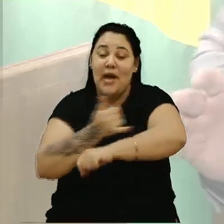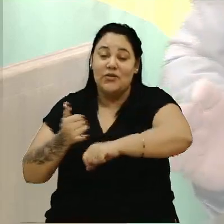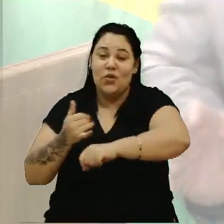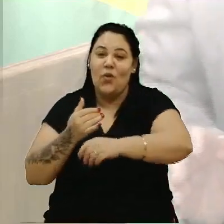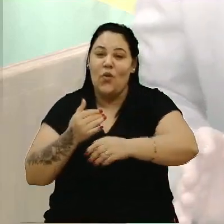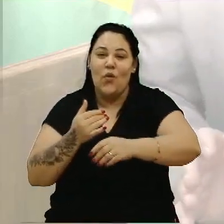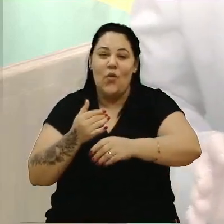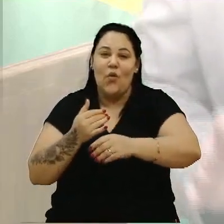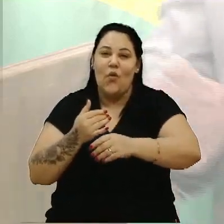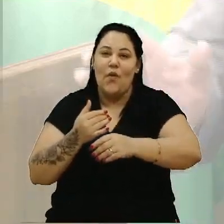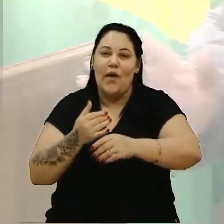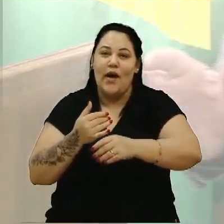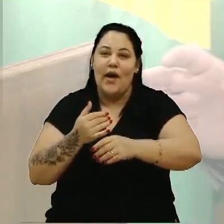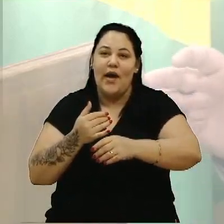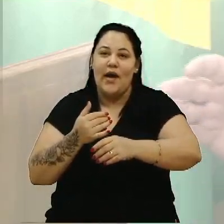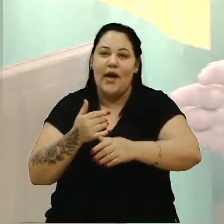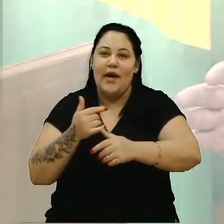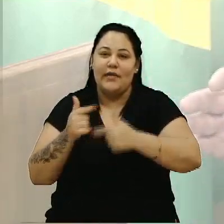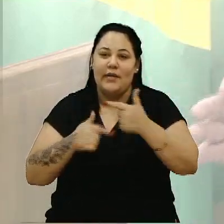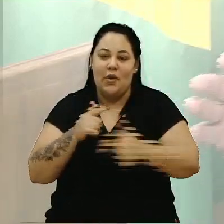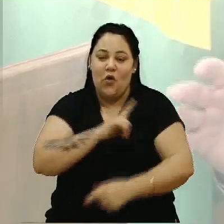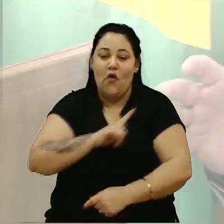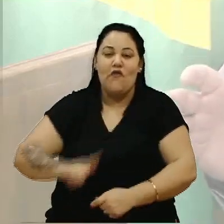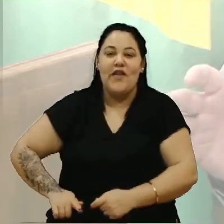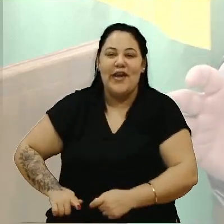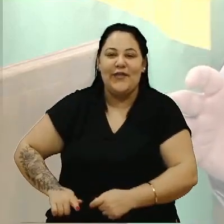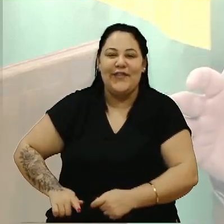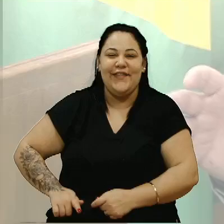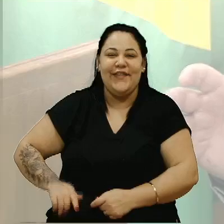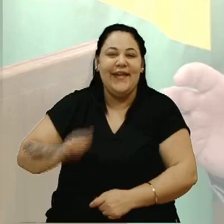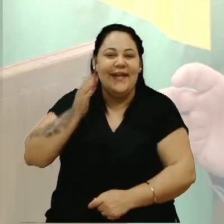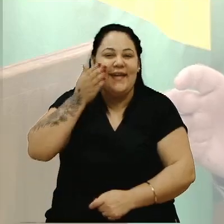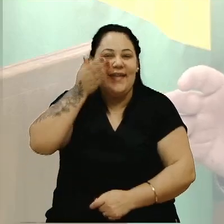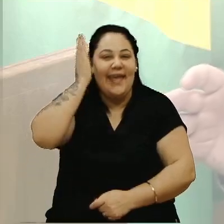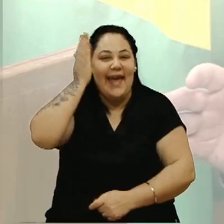não trabalhou no governo Guerra, não trabalhou porque não quis, que foi convidado.